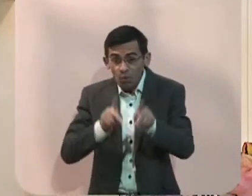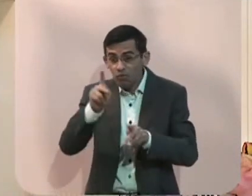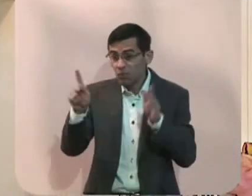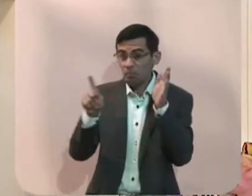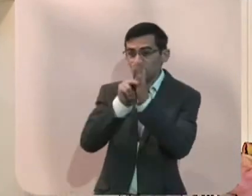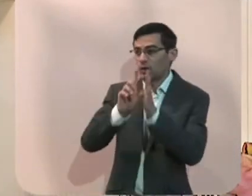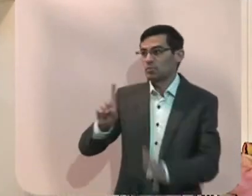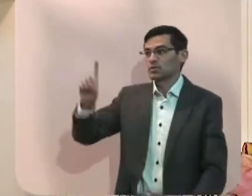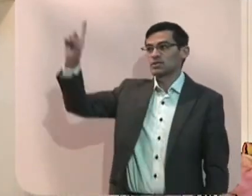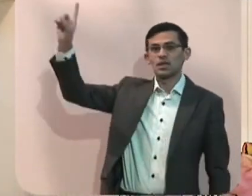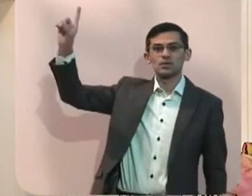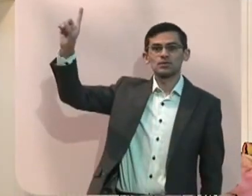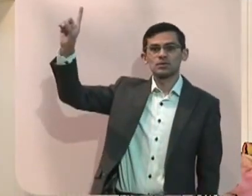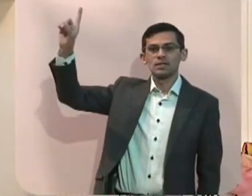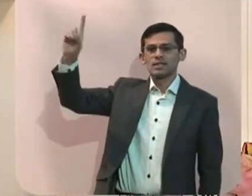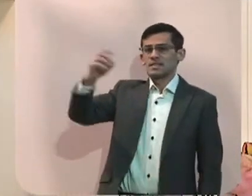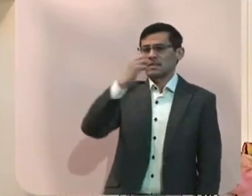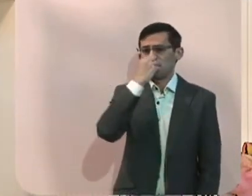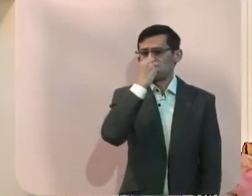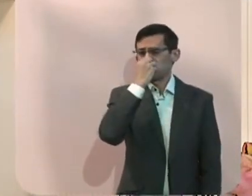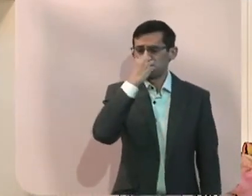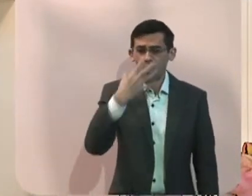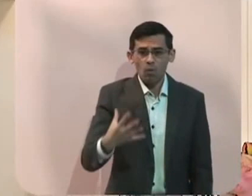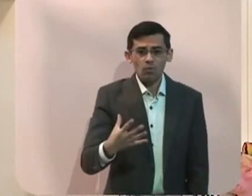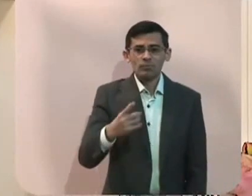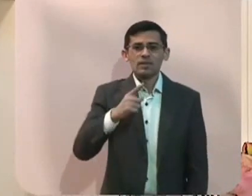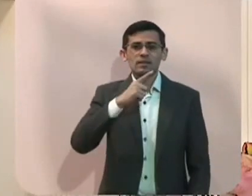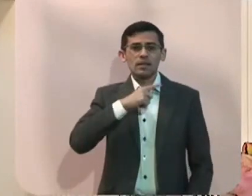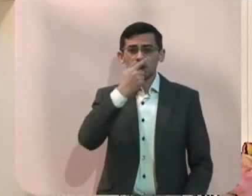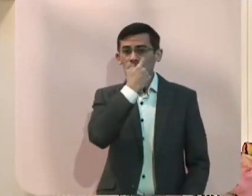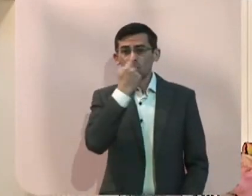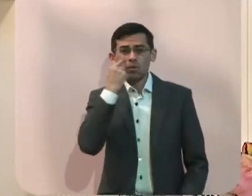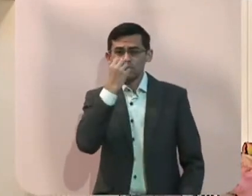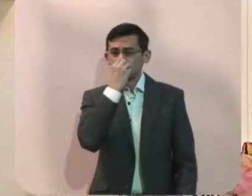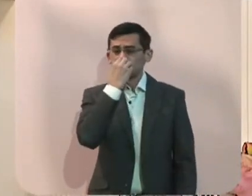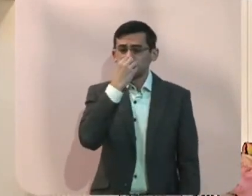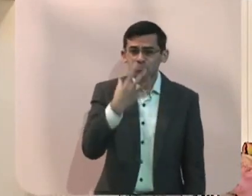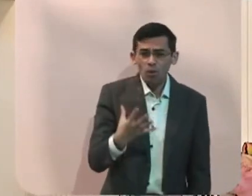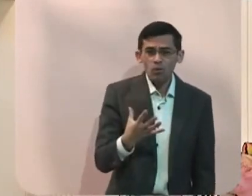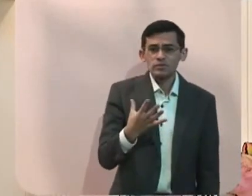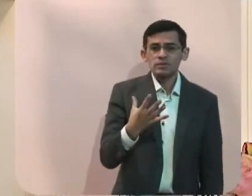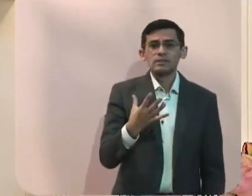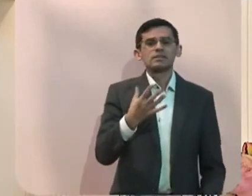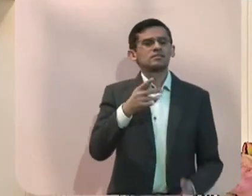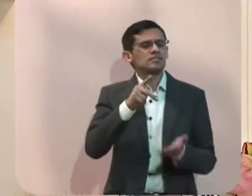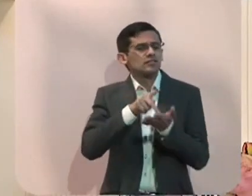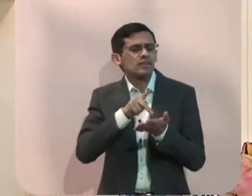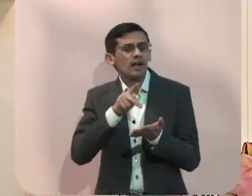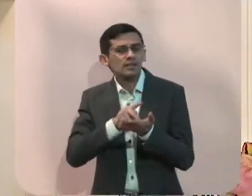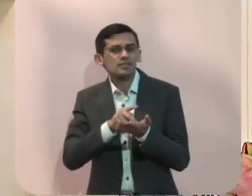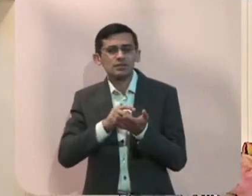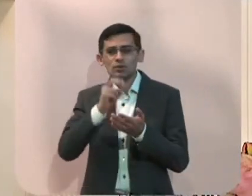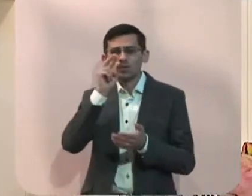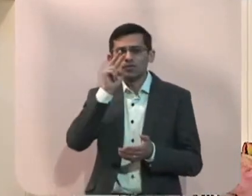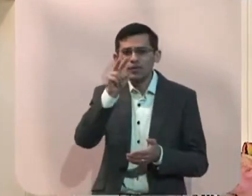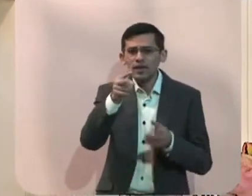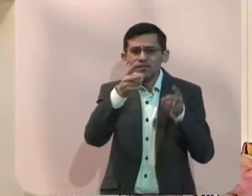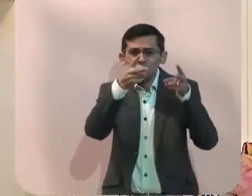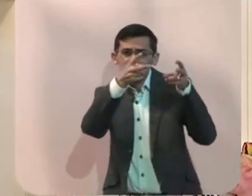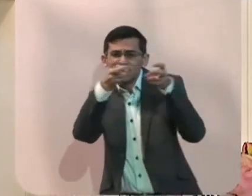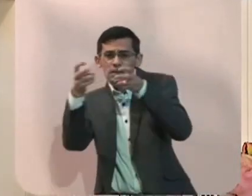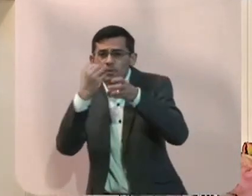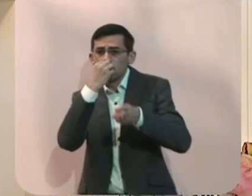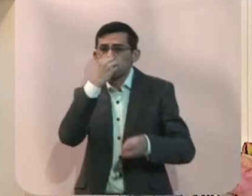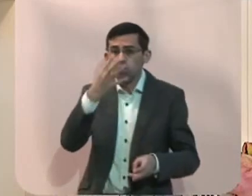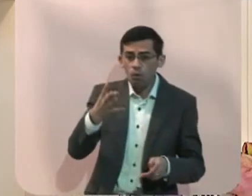de Deus, que é gente boa, que tem bons olhos, que são capazes de ver o bem e não somente